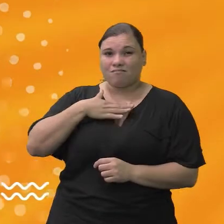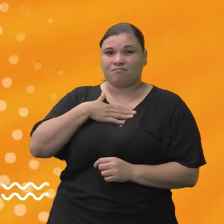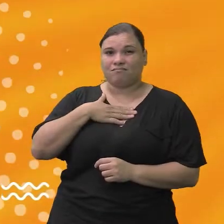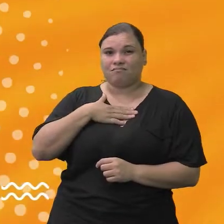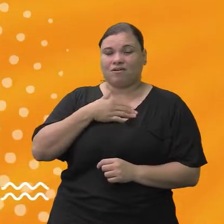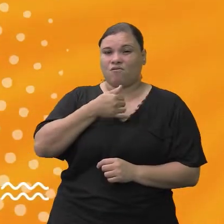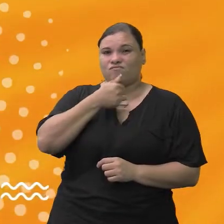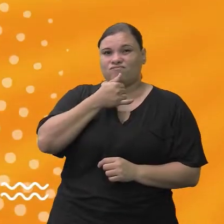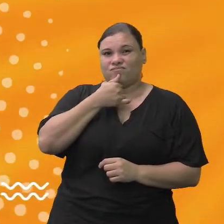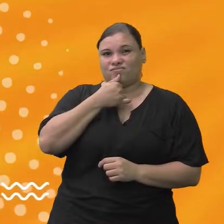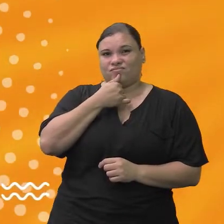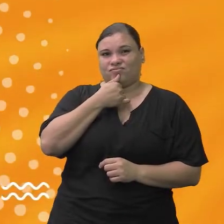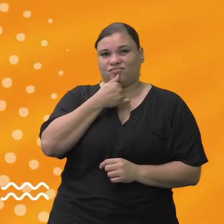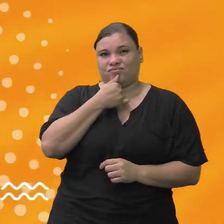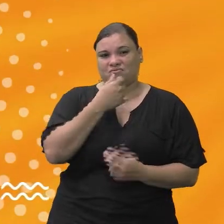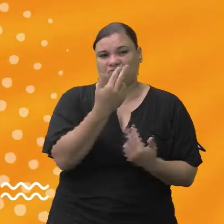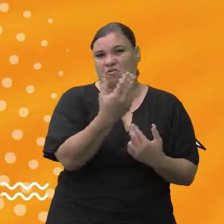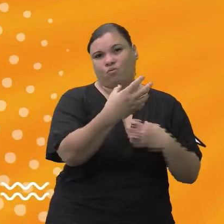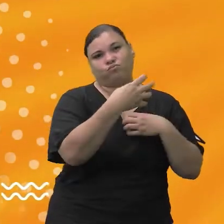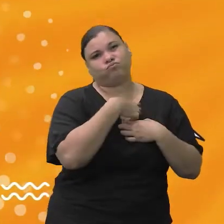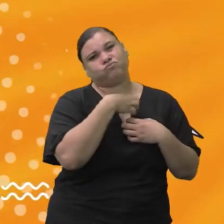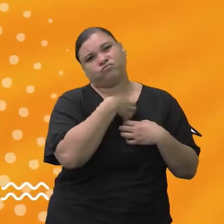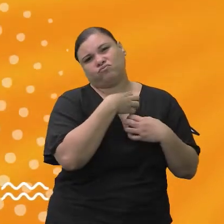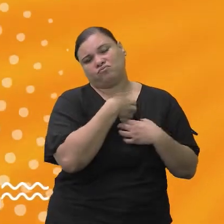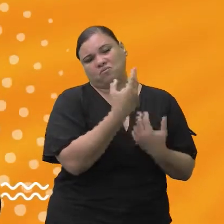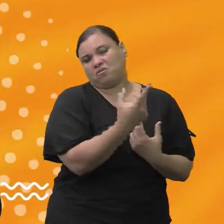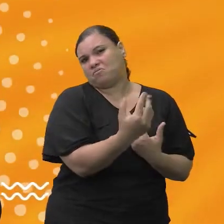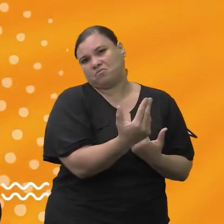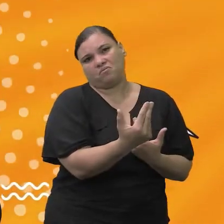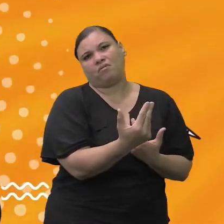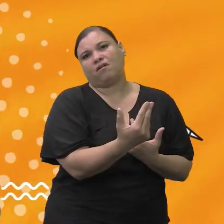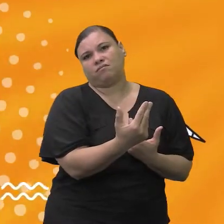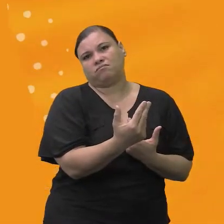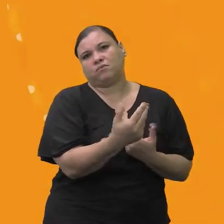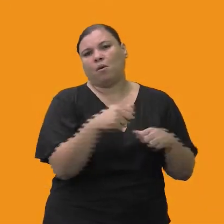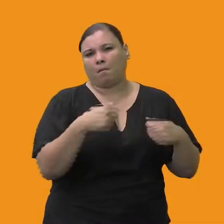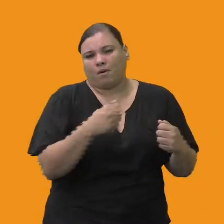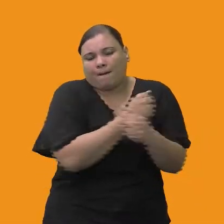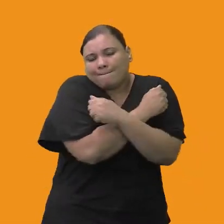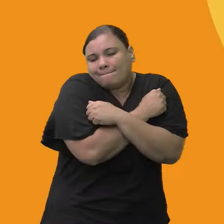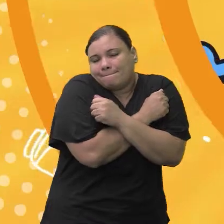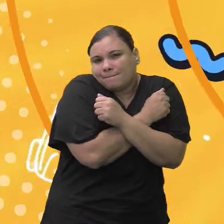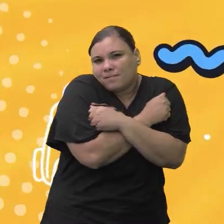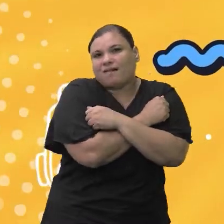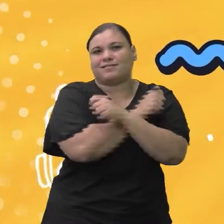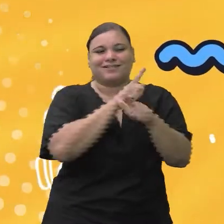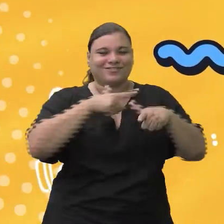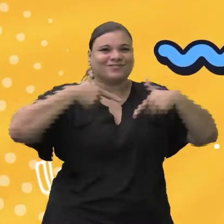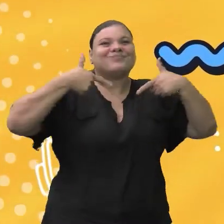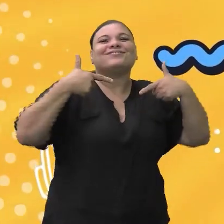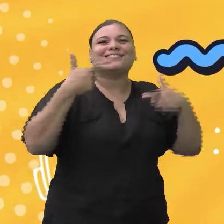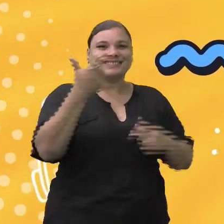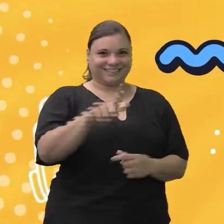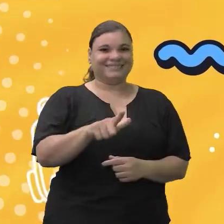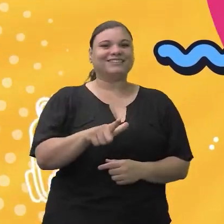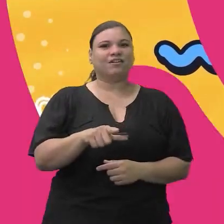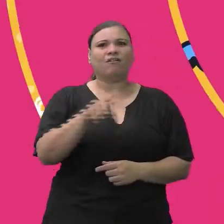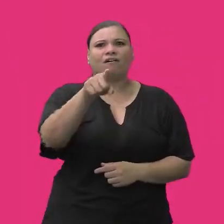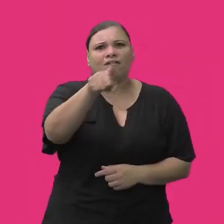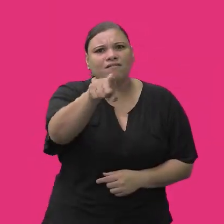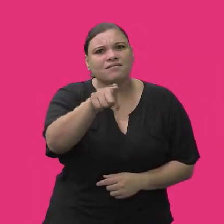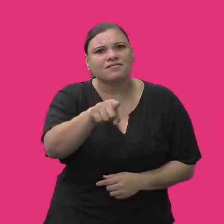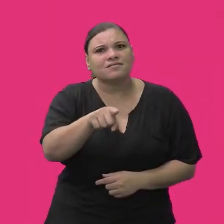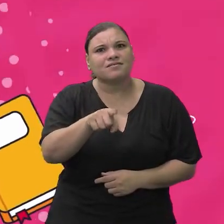eu dê um abraço nela, e eu dou um abraço nela e ela fica feliz. E o que te faz